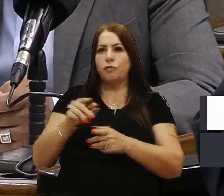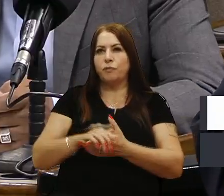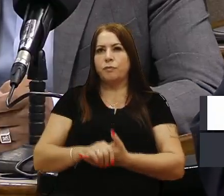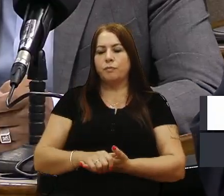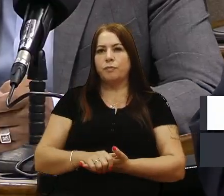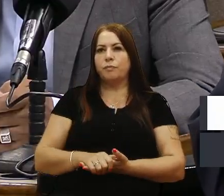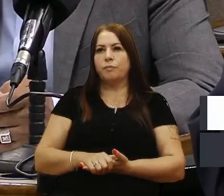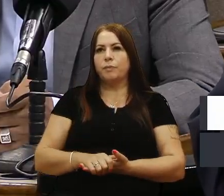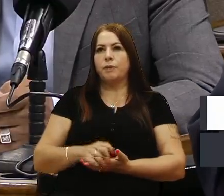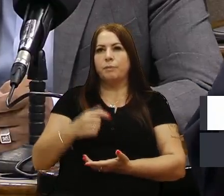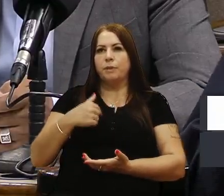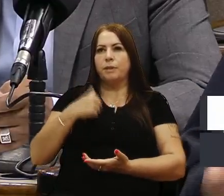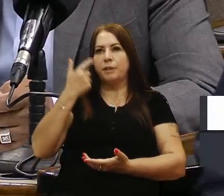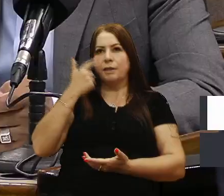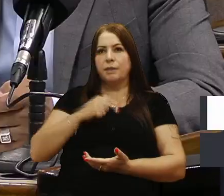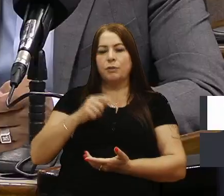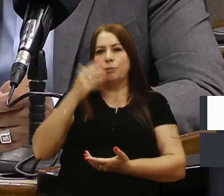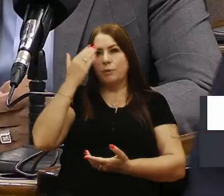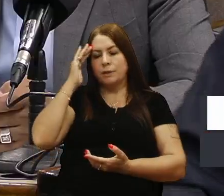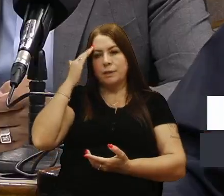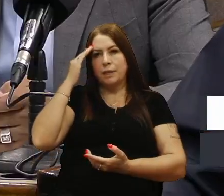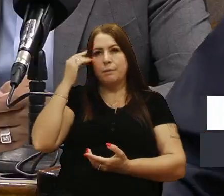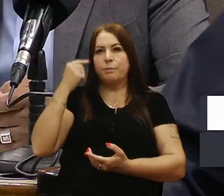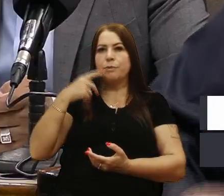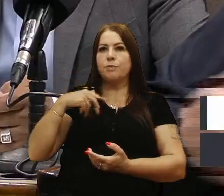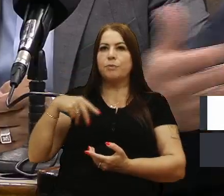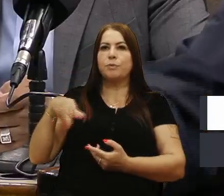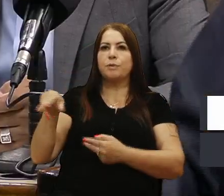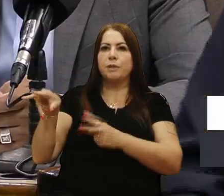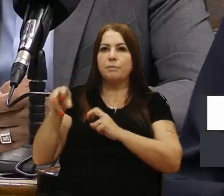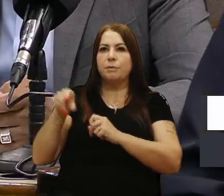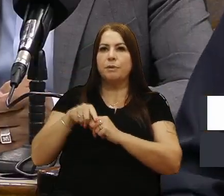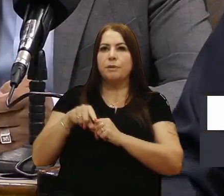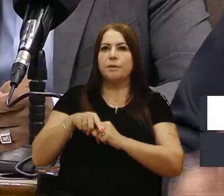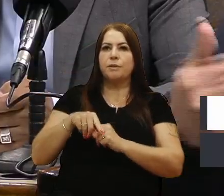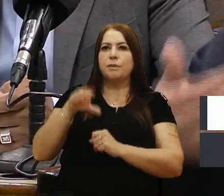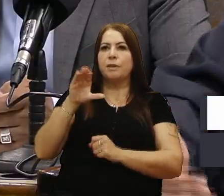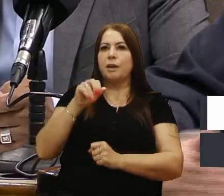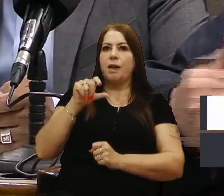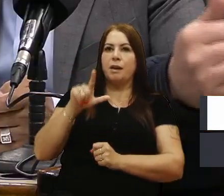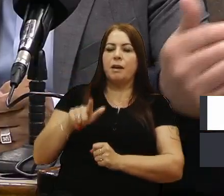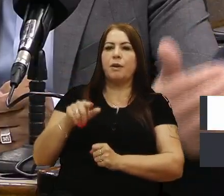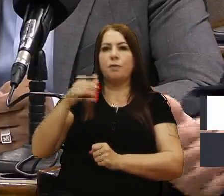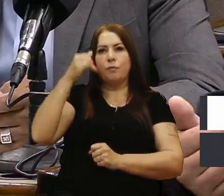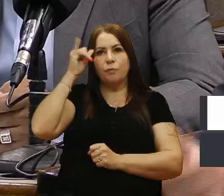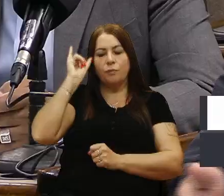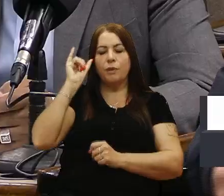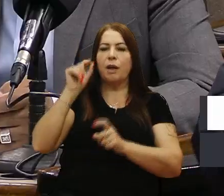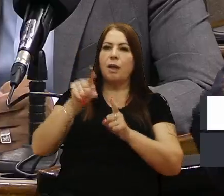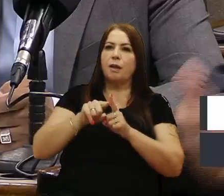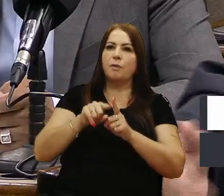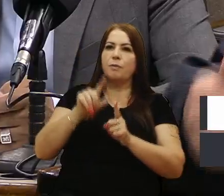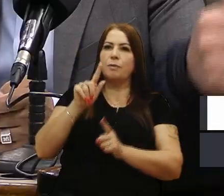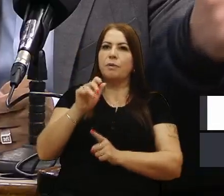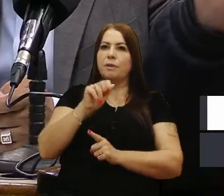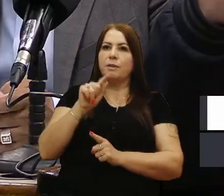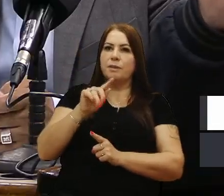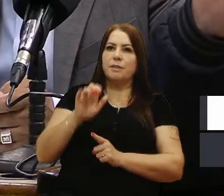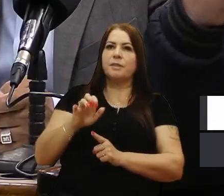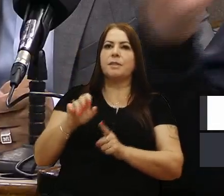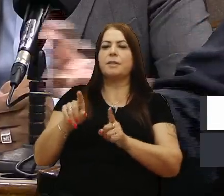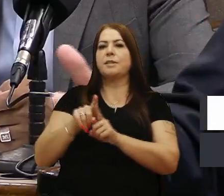E eu, para quem acha que a gente não sabe da lida do campo, eu sei tudo. Encangar uma junta de boi, tu usa uma canga, um ganzil, uma